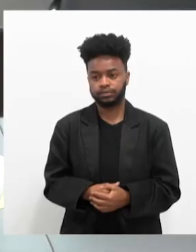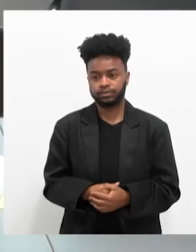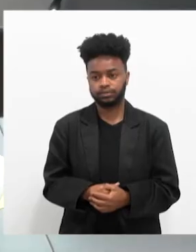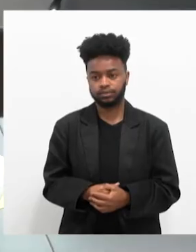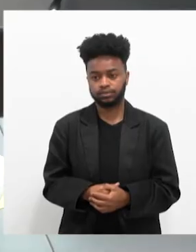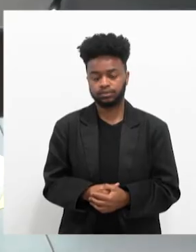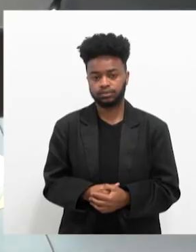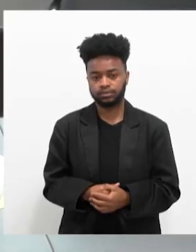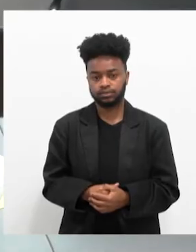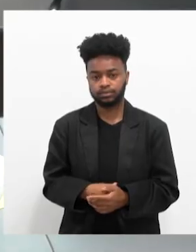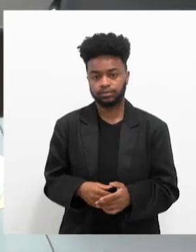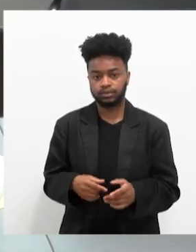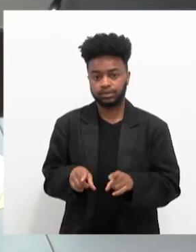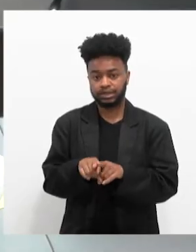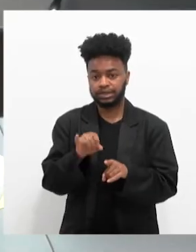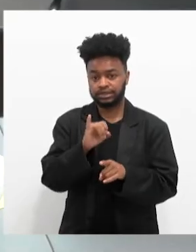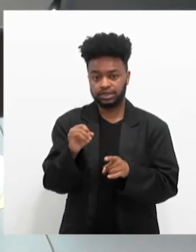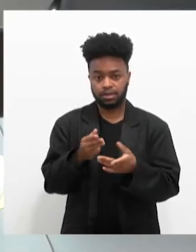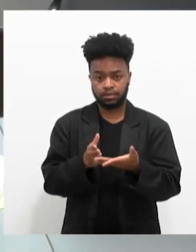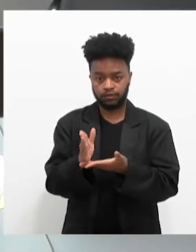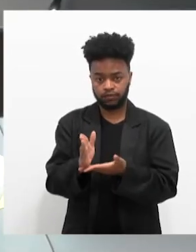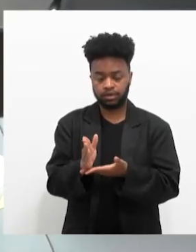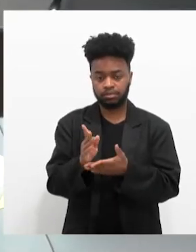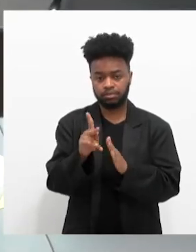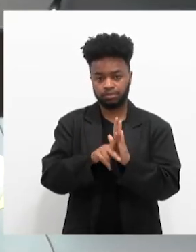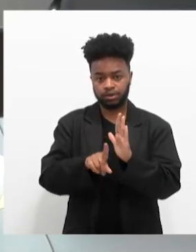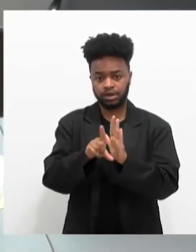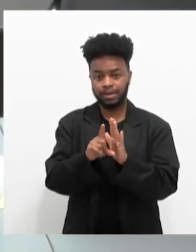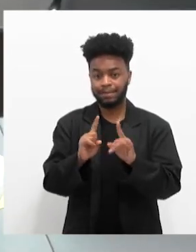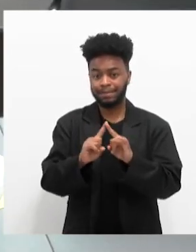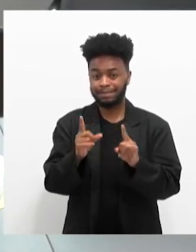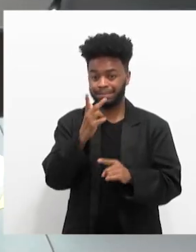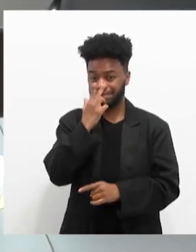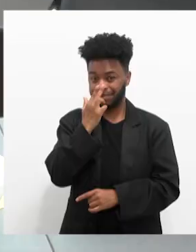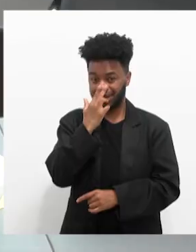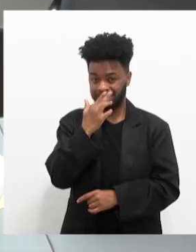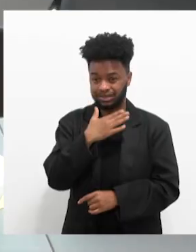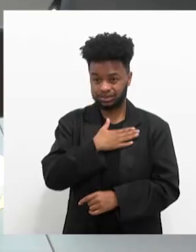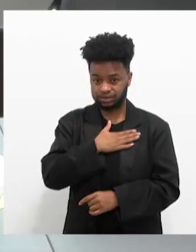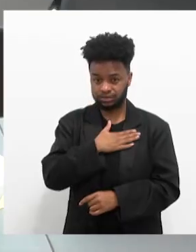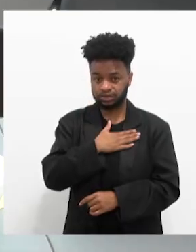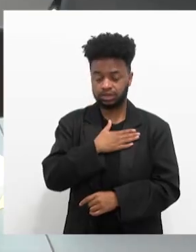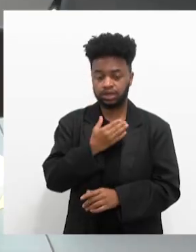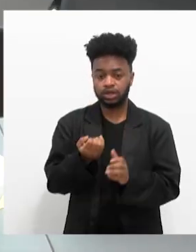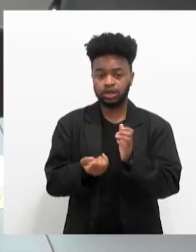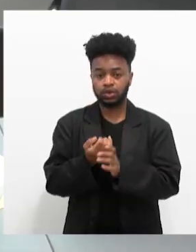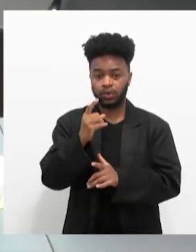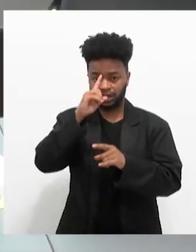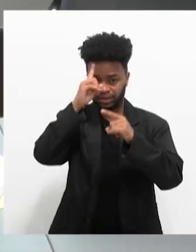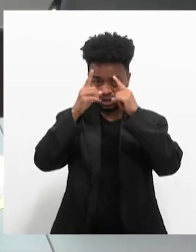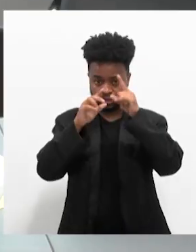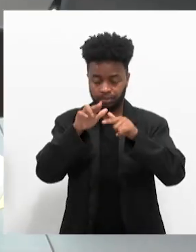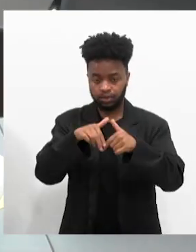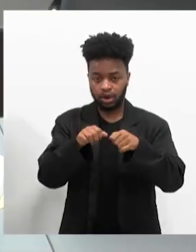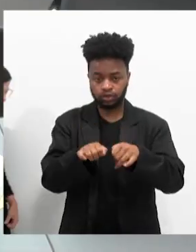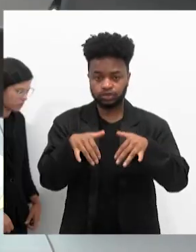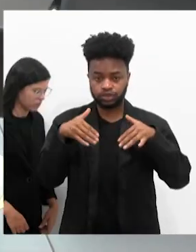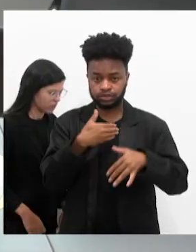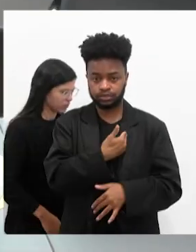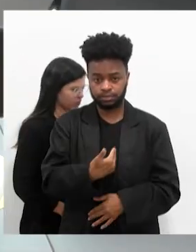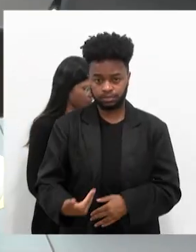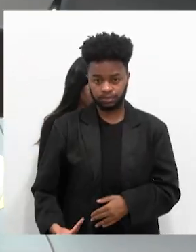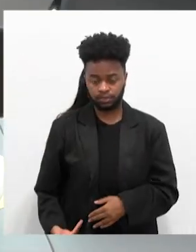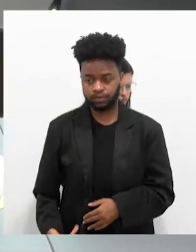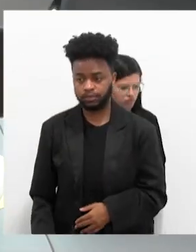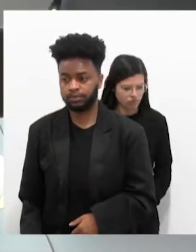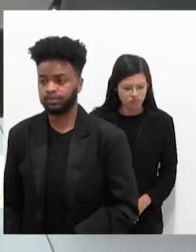sendo aprovado o projeto da lei. Mas me parece que a ideia surgiu a partir de uma audiência pública